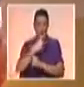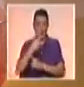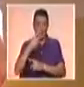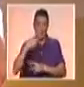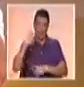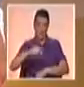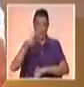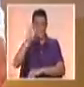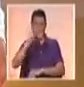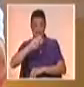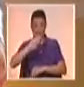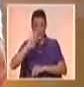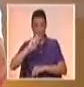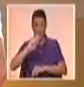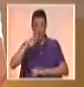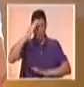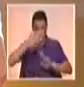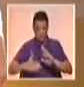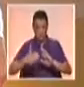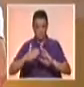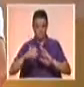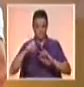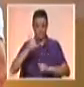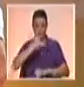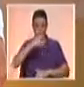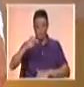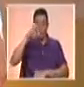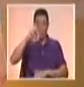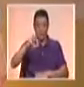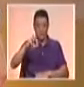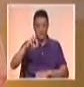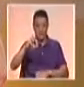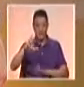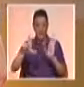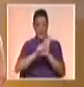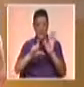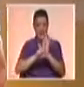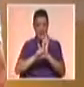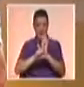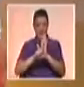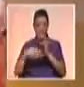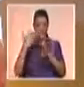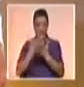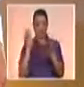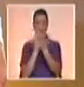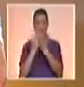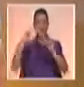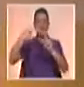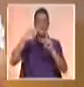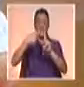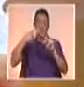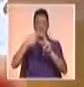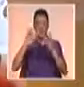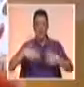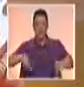ano. Portanto, essa lacuna aconteceu. O 2008, o Decreto-Lei 3 de 2008, veio criar as escolas de referência. Era bom salientar que as